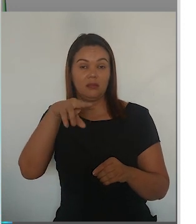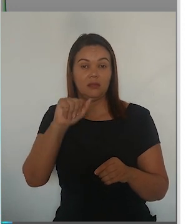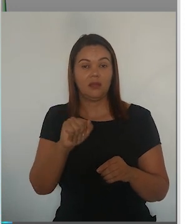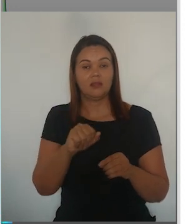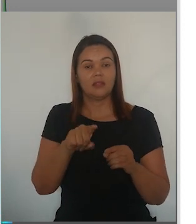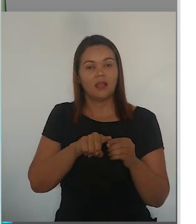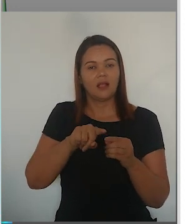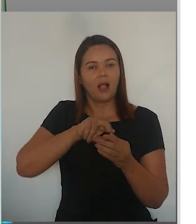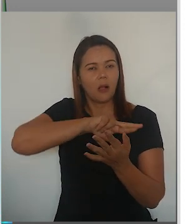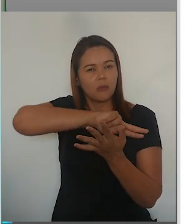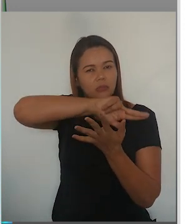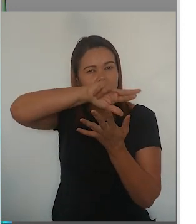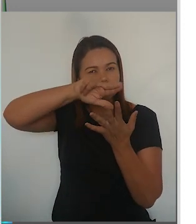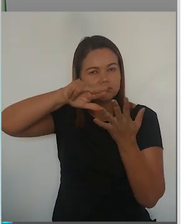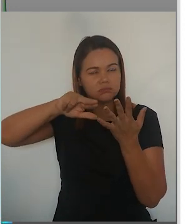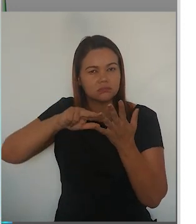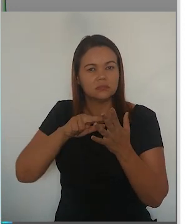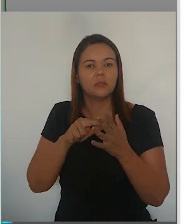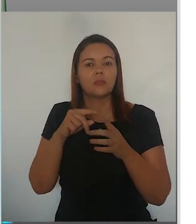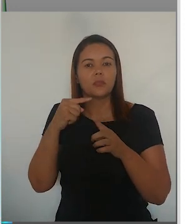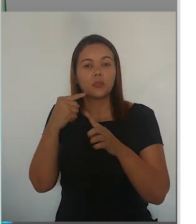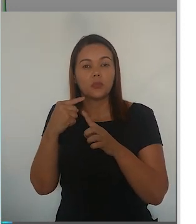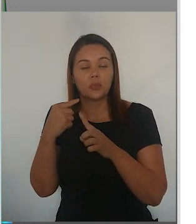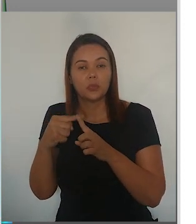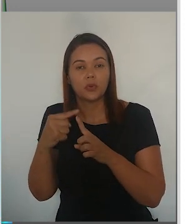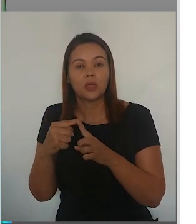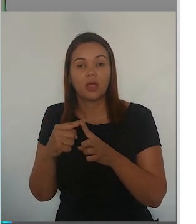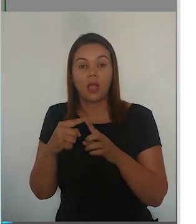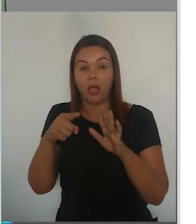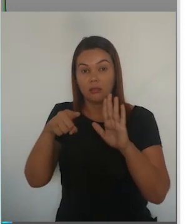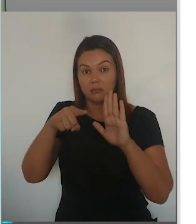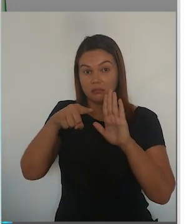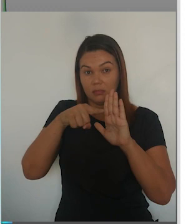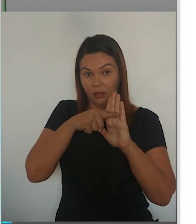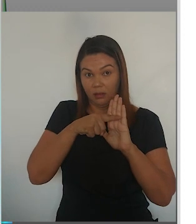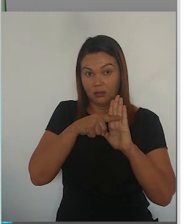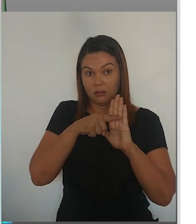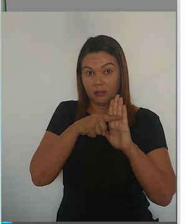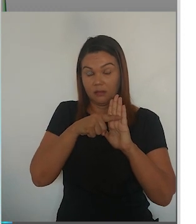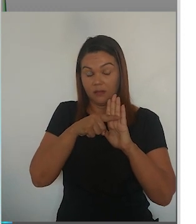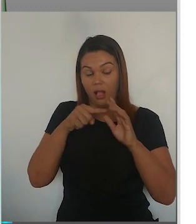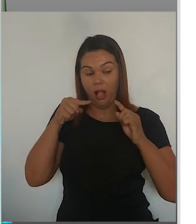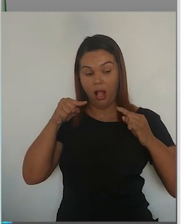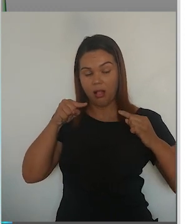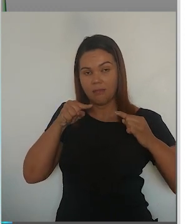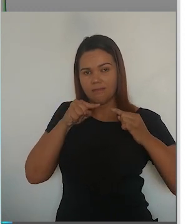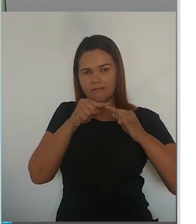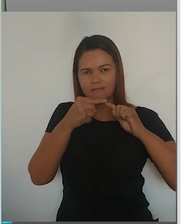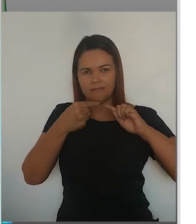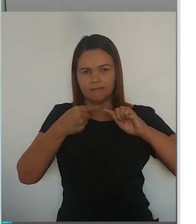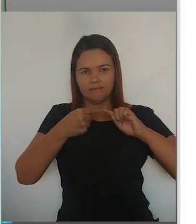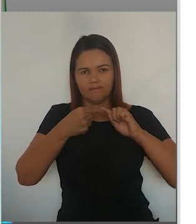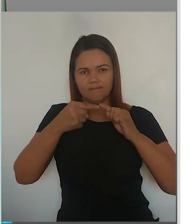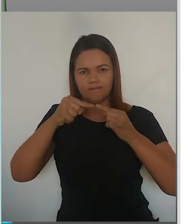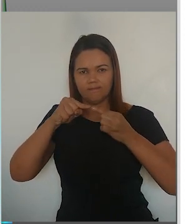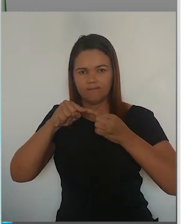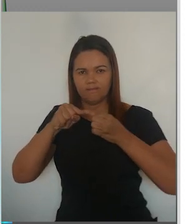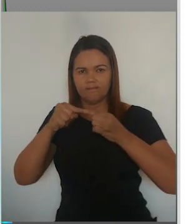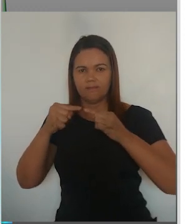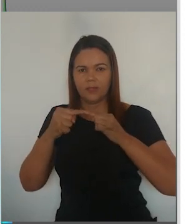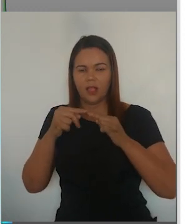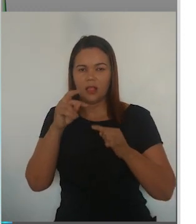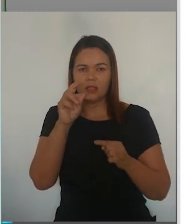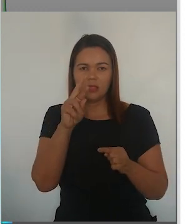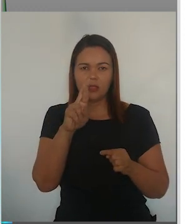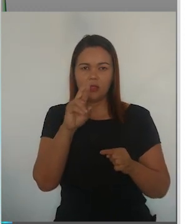de modo a prevenir a sua polimerização, enquanto que, na porção